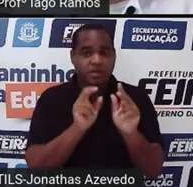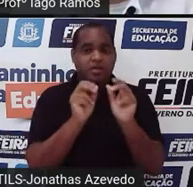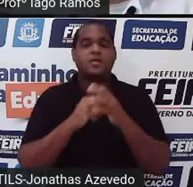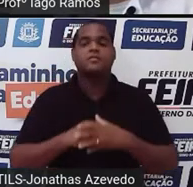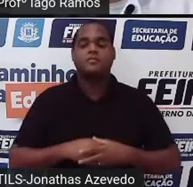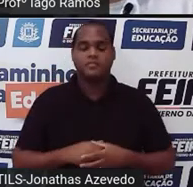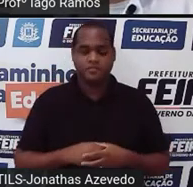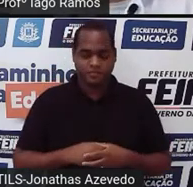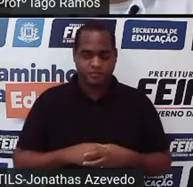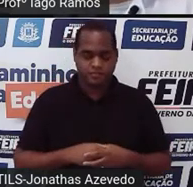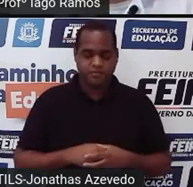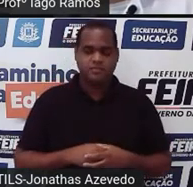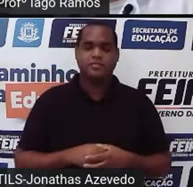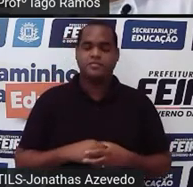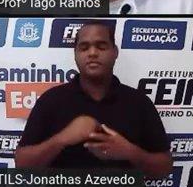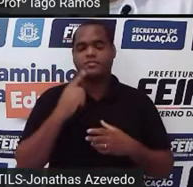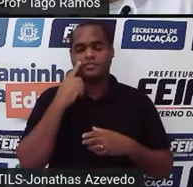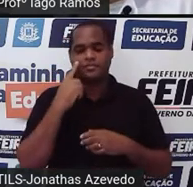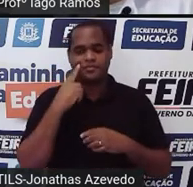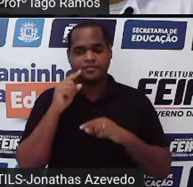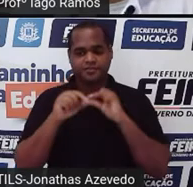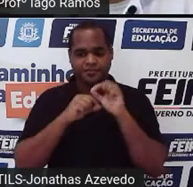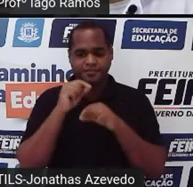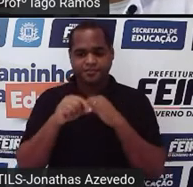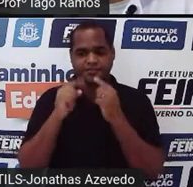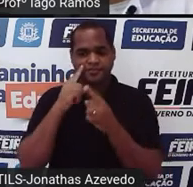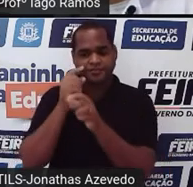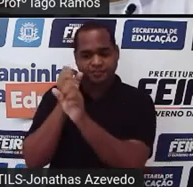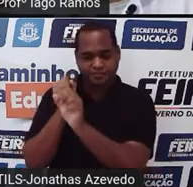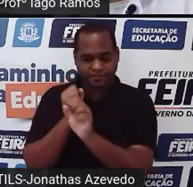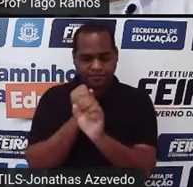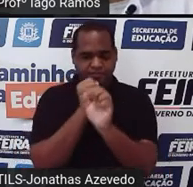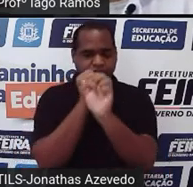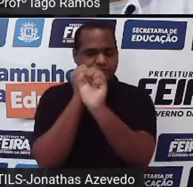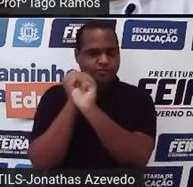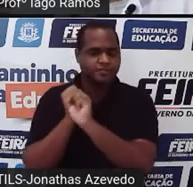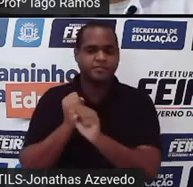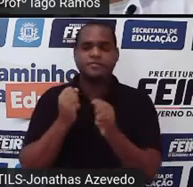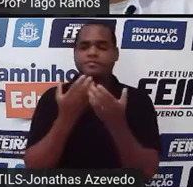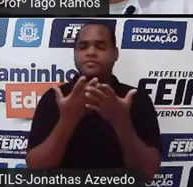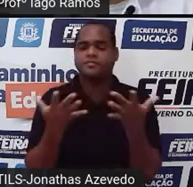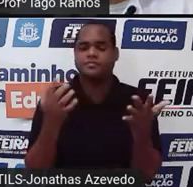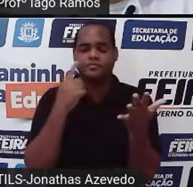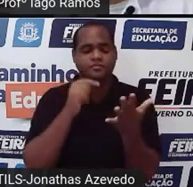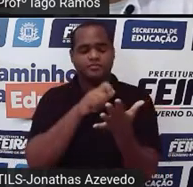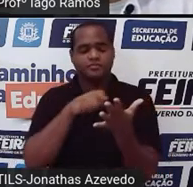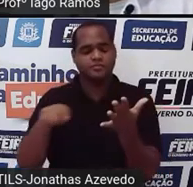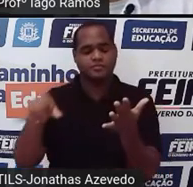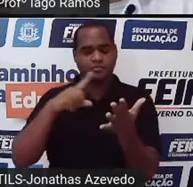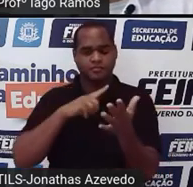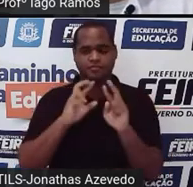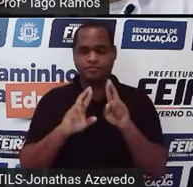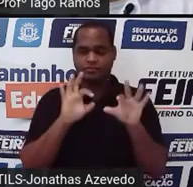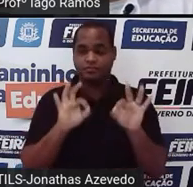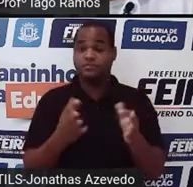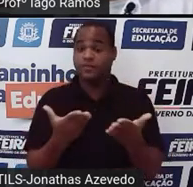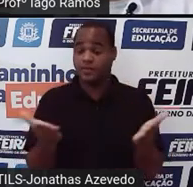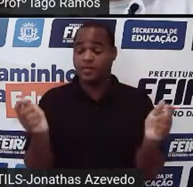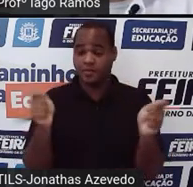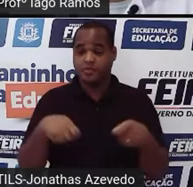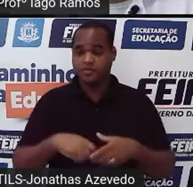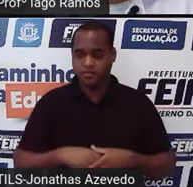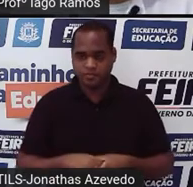para que você possa quem sabe apareça cálculos aqui e aí você vai rascunhar esses cálculos certo